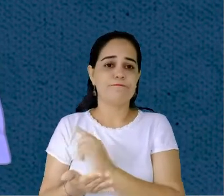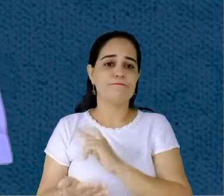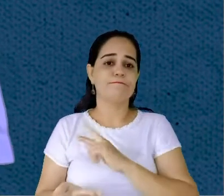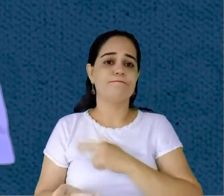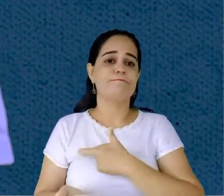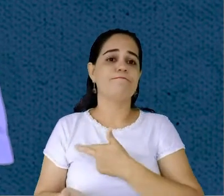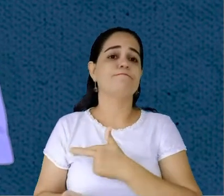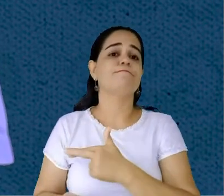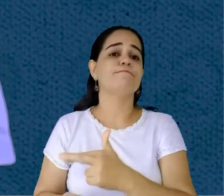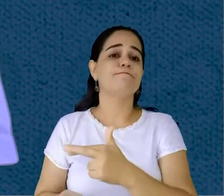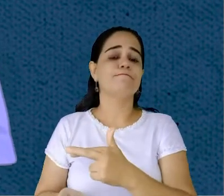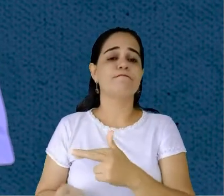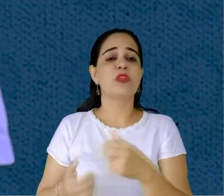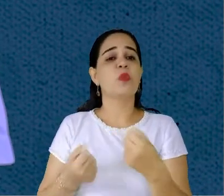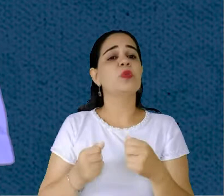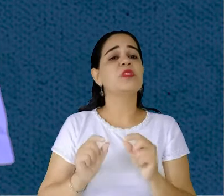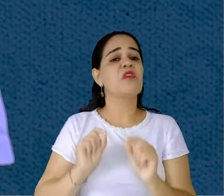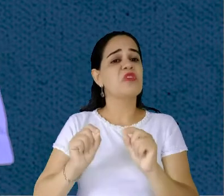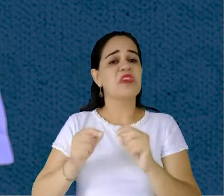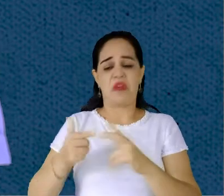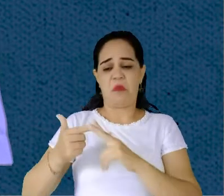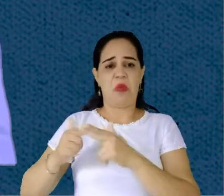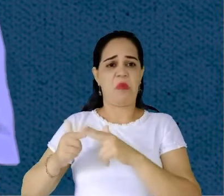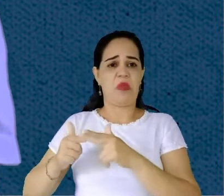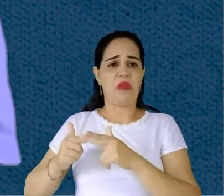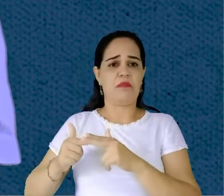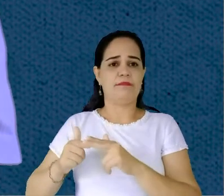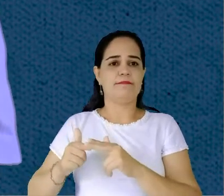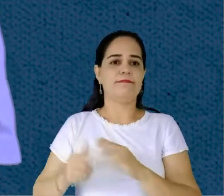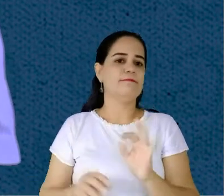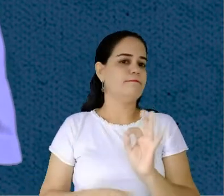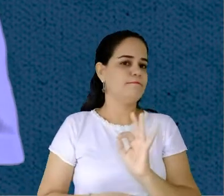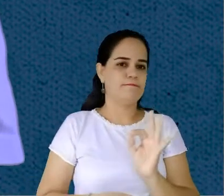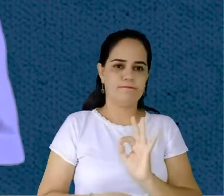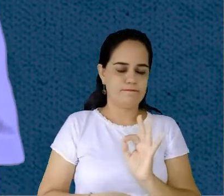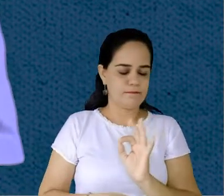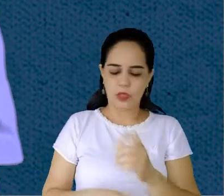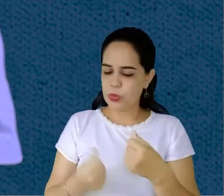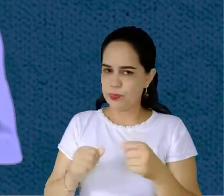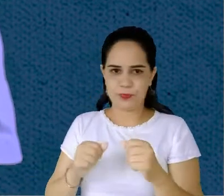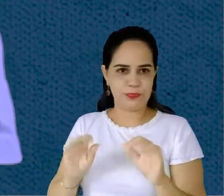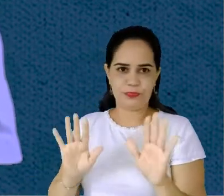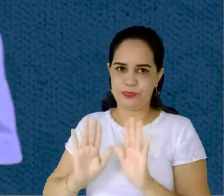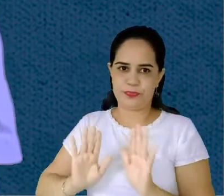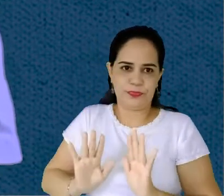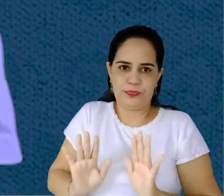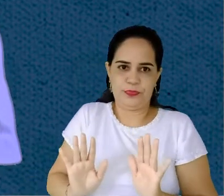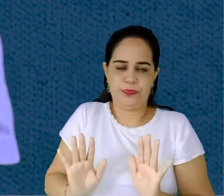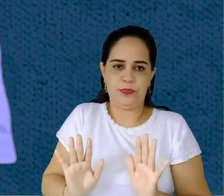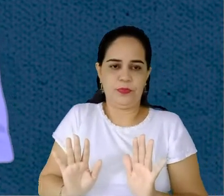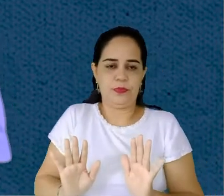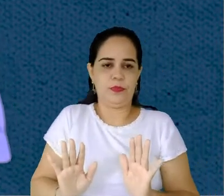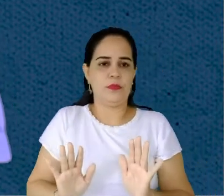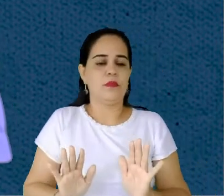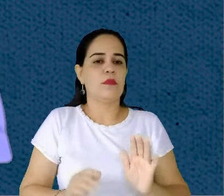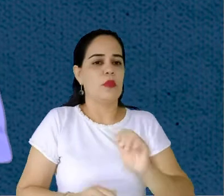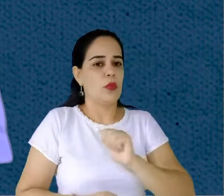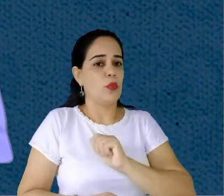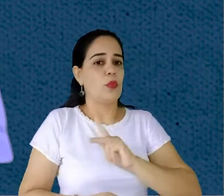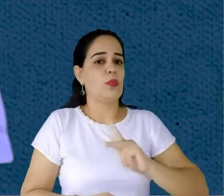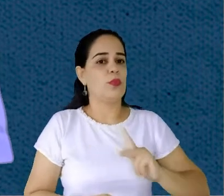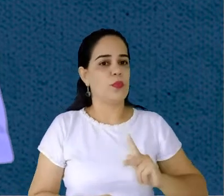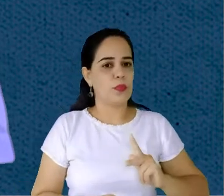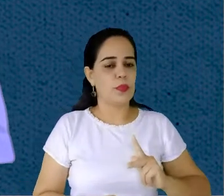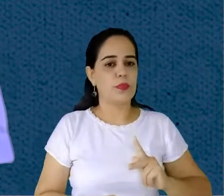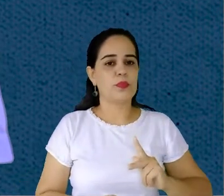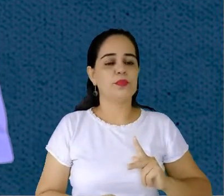pagãos. Os pagãos poderiam se salvar ou era necessário que se circuncidassem? Os apóstolos